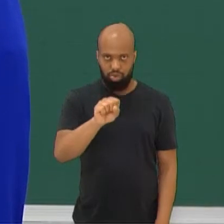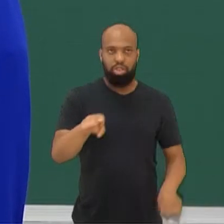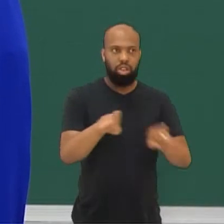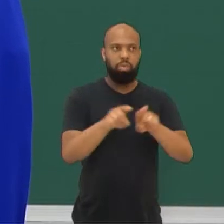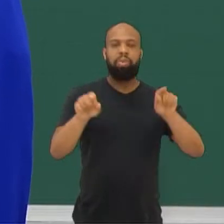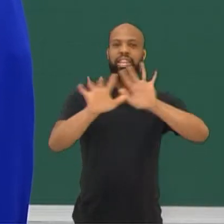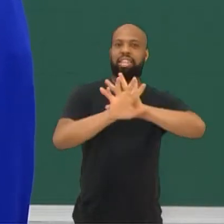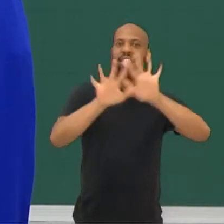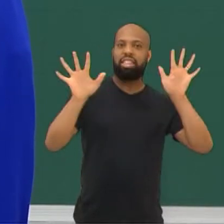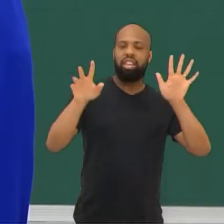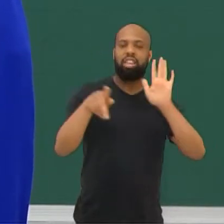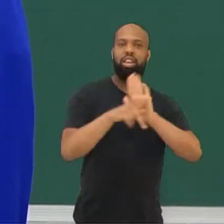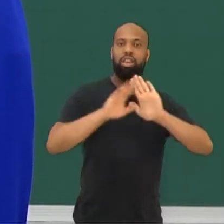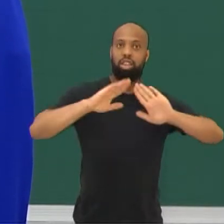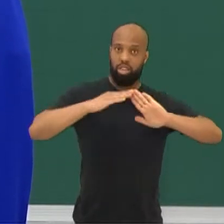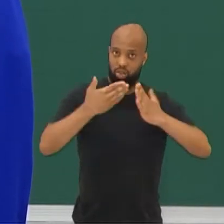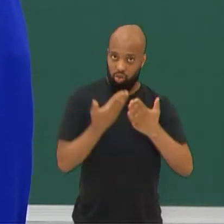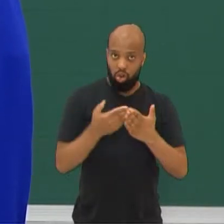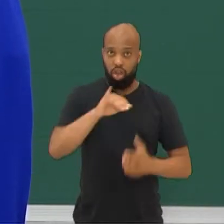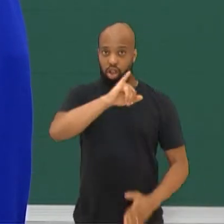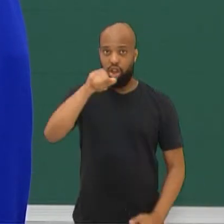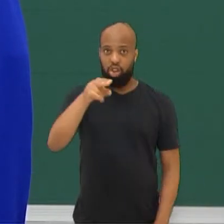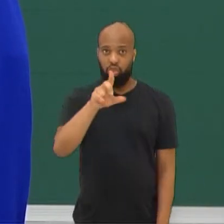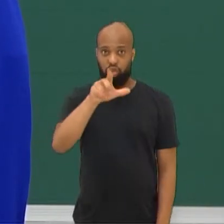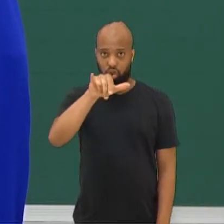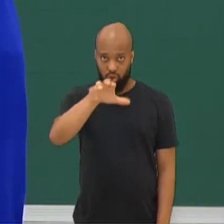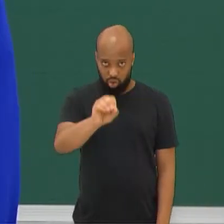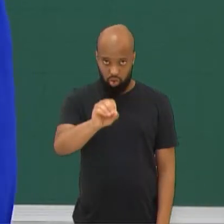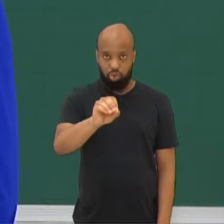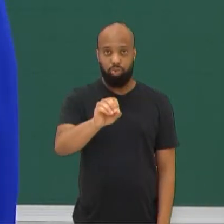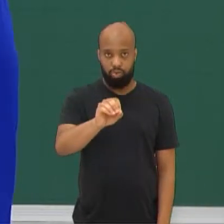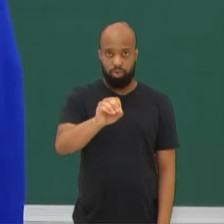Estadual Júlio